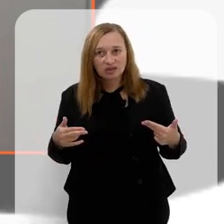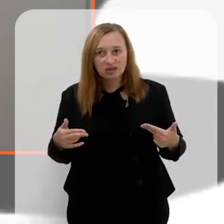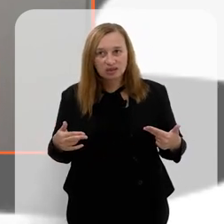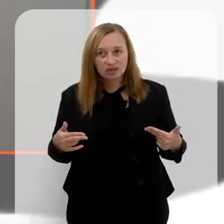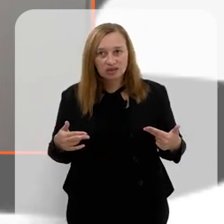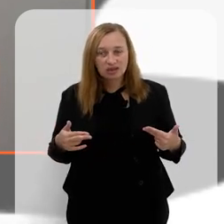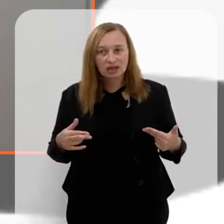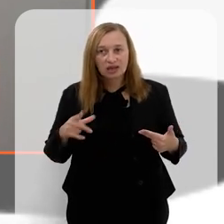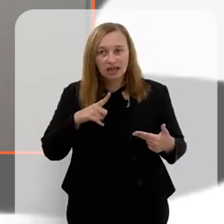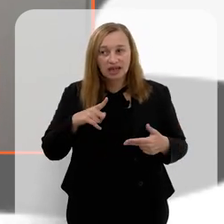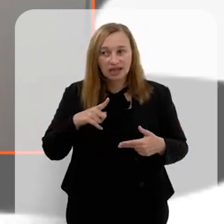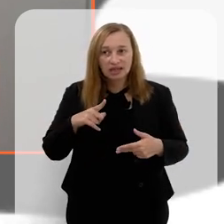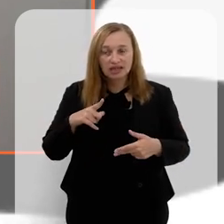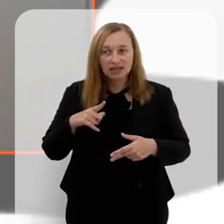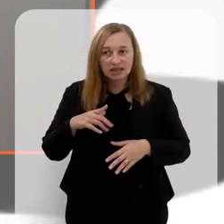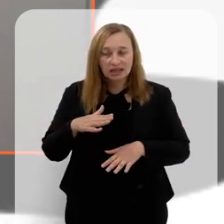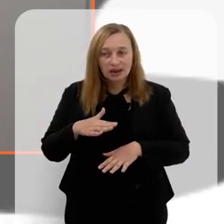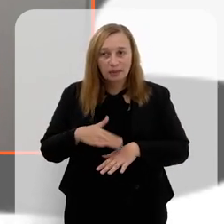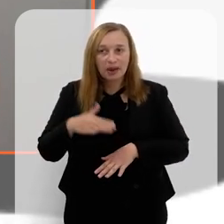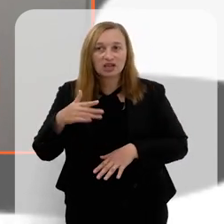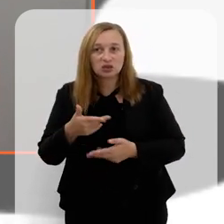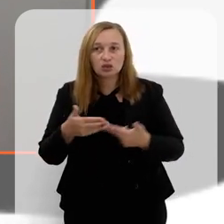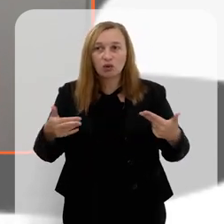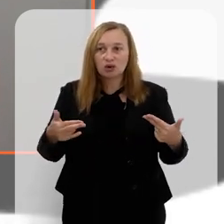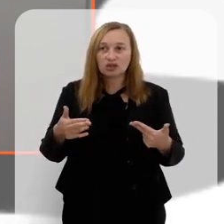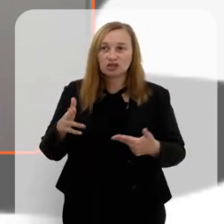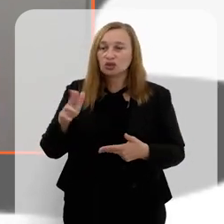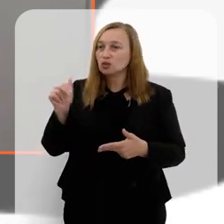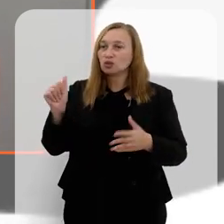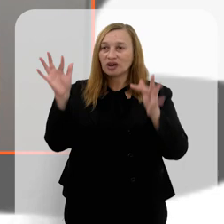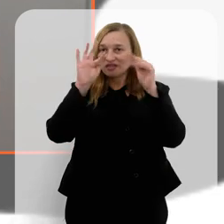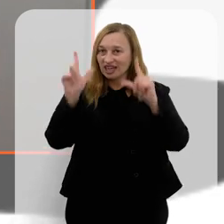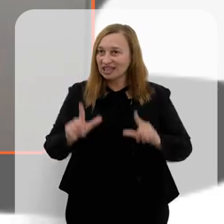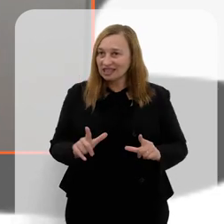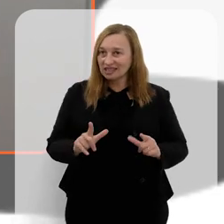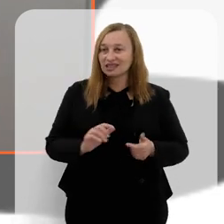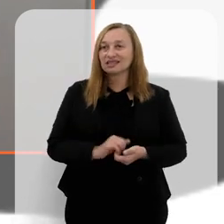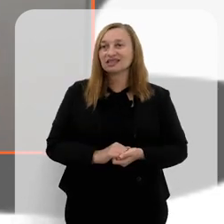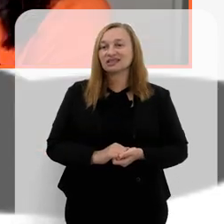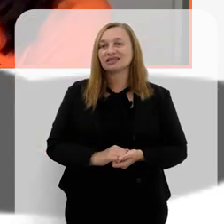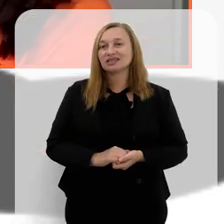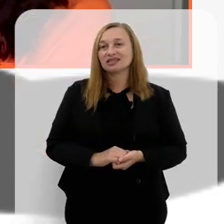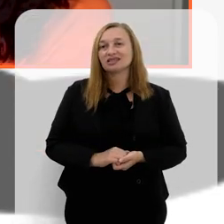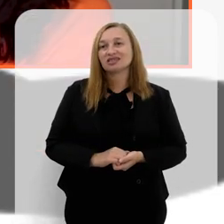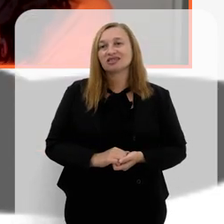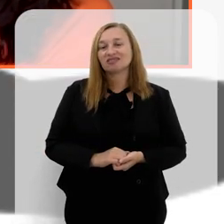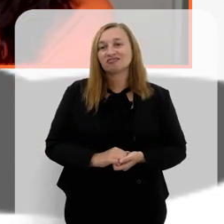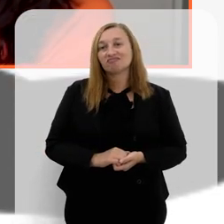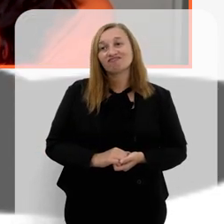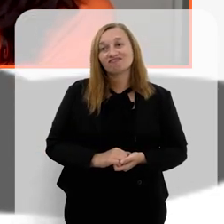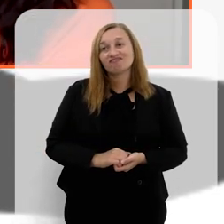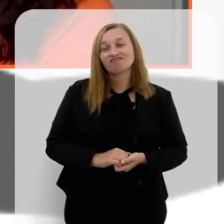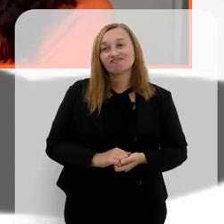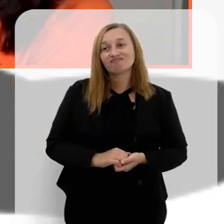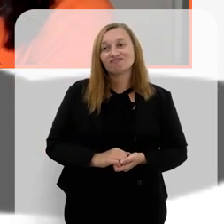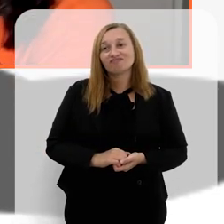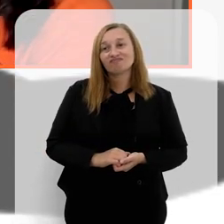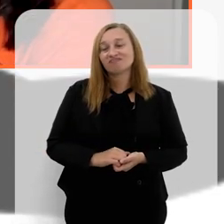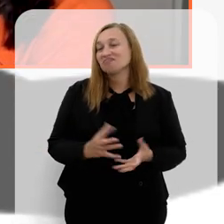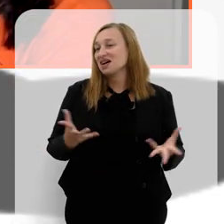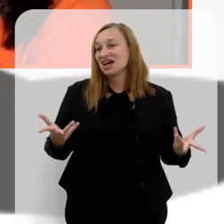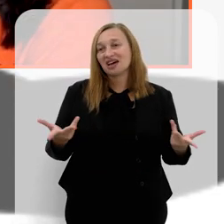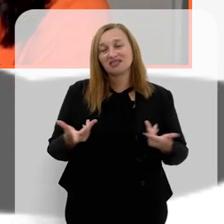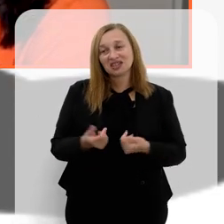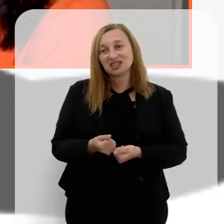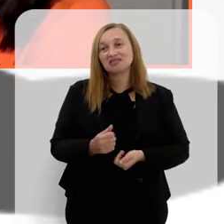alguma coisa a gente quer ter outra coisa, então não seremos jamais felizes. Olha, a insatisfação eterna do